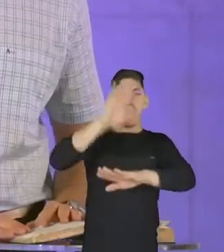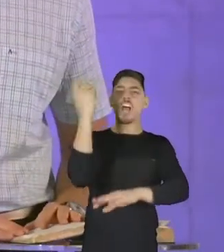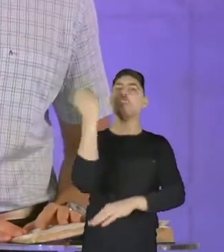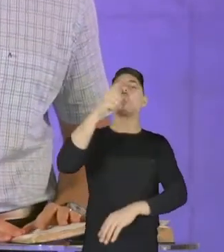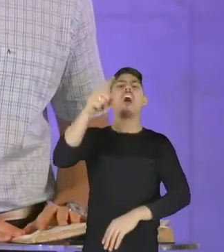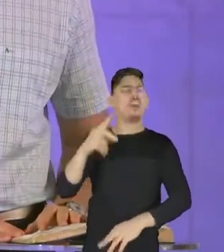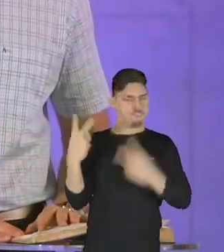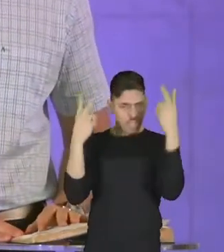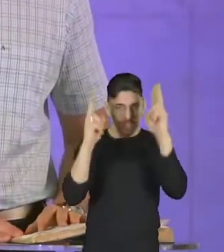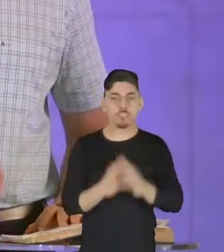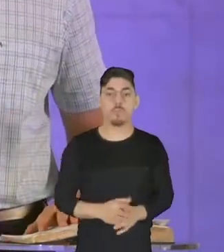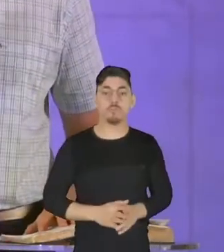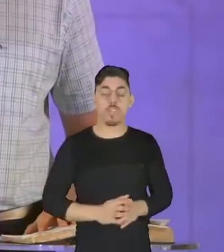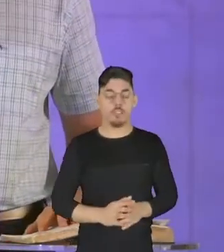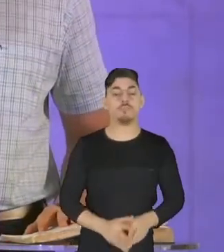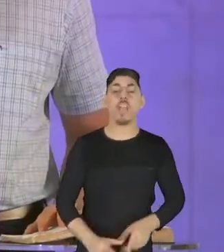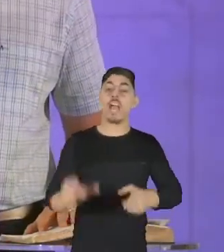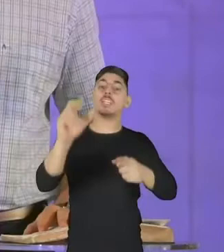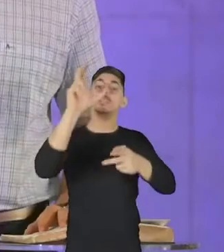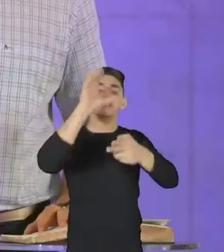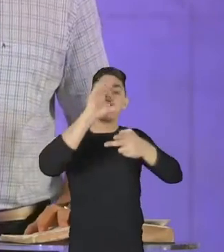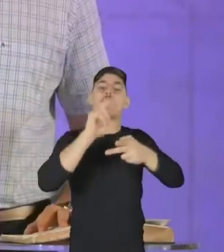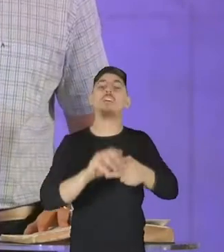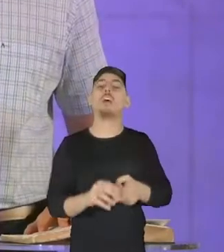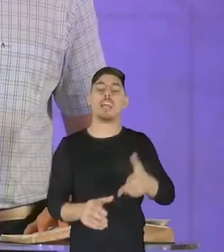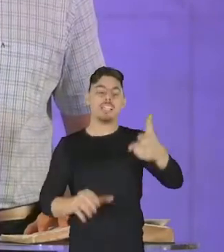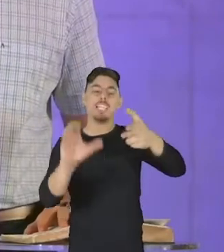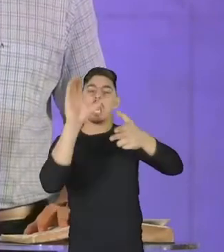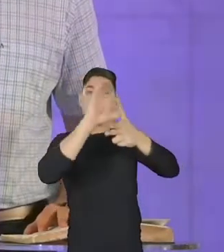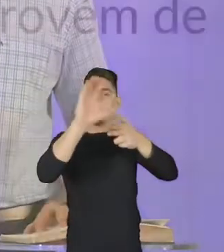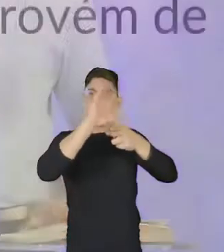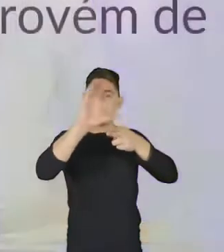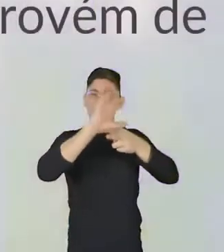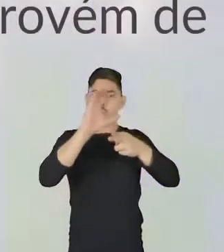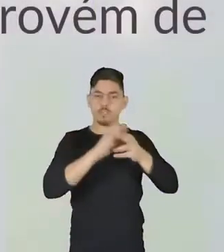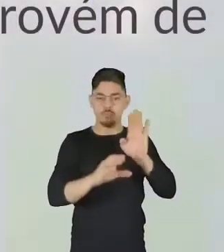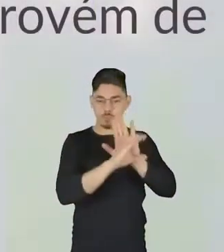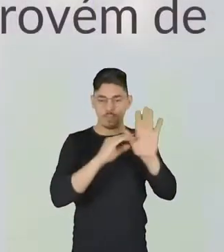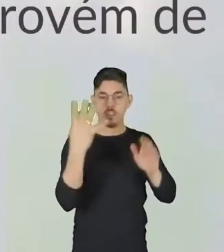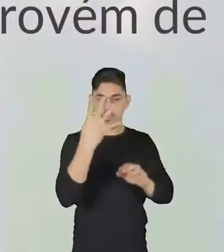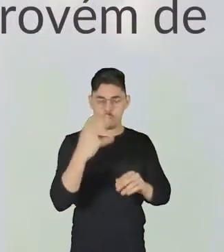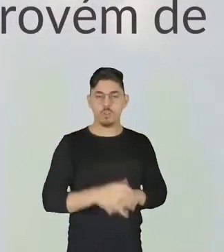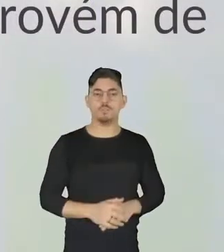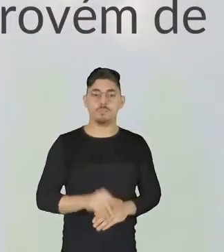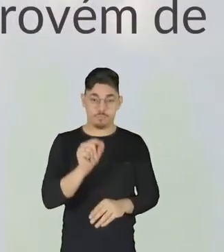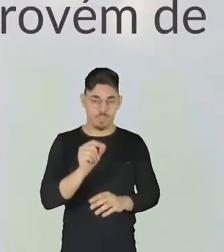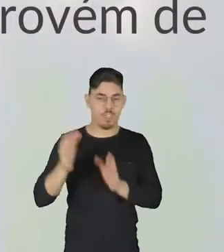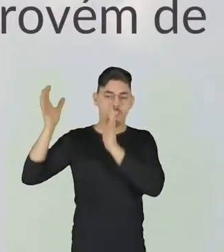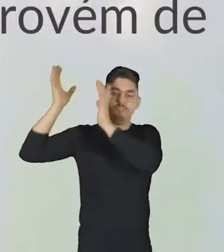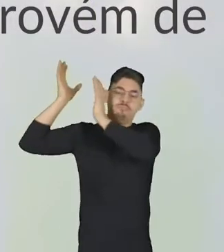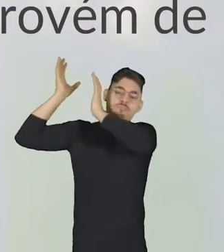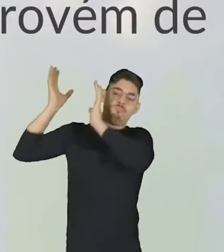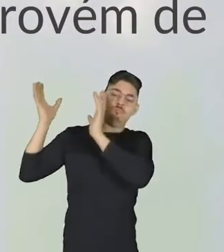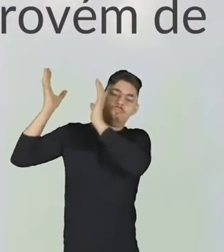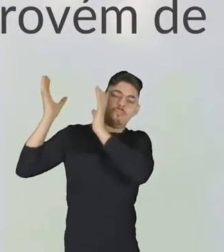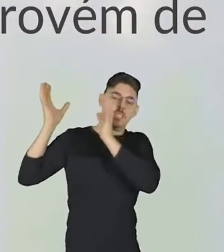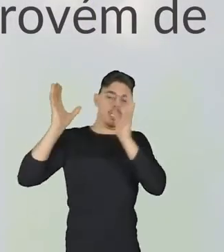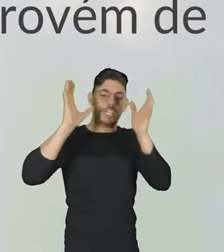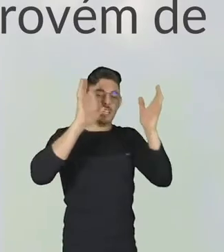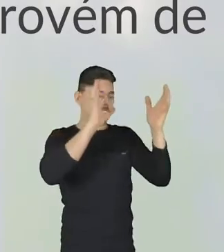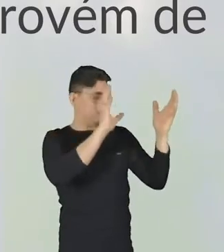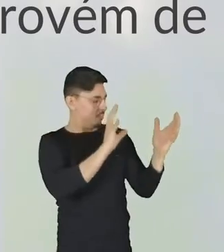Coríntios capítulo 4, nós encontramos o seguinte texto: temos esse tesouro em vasos de